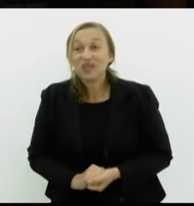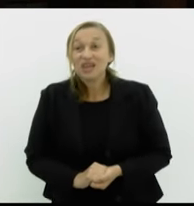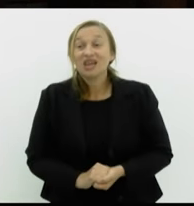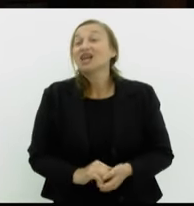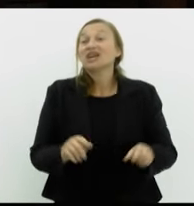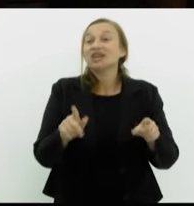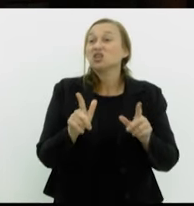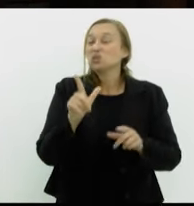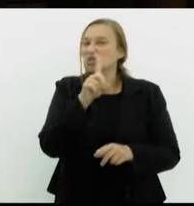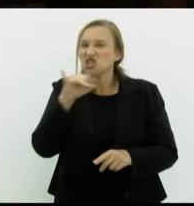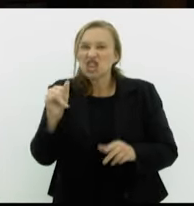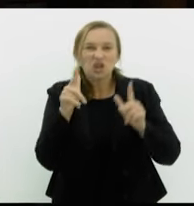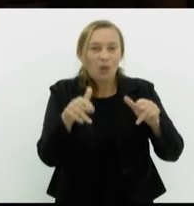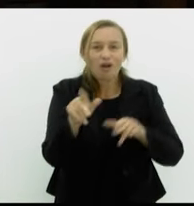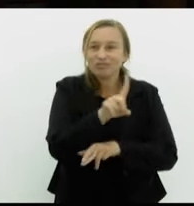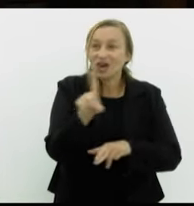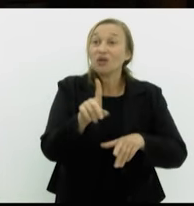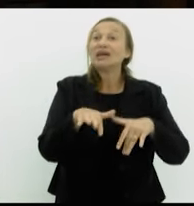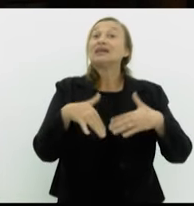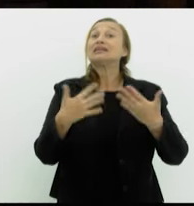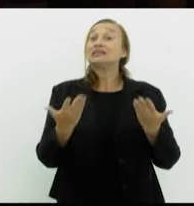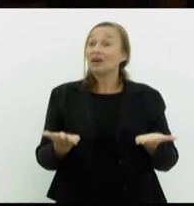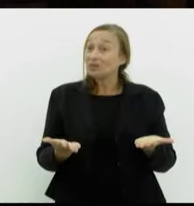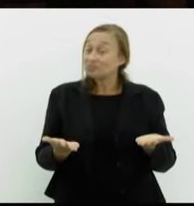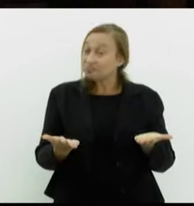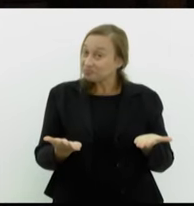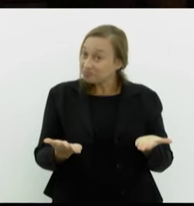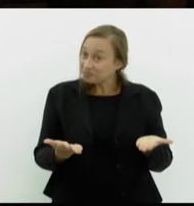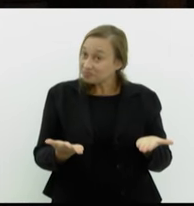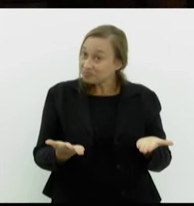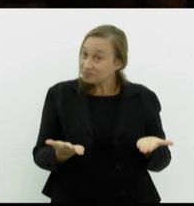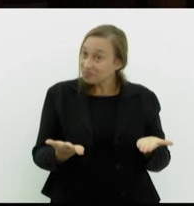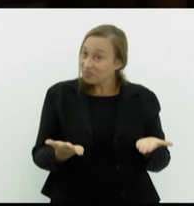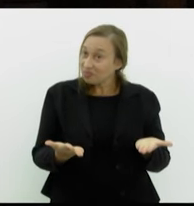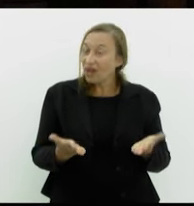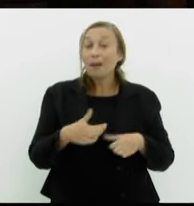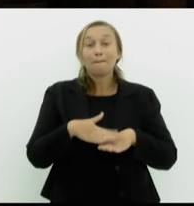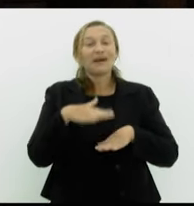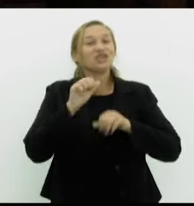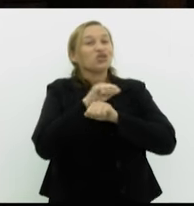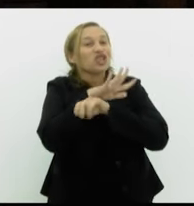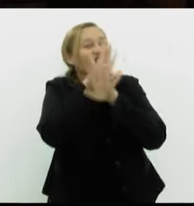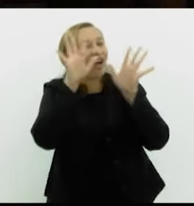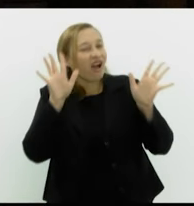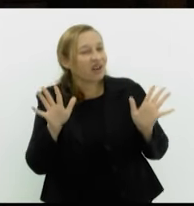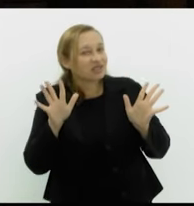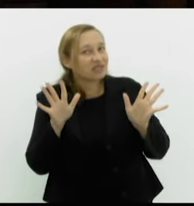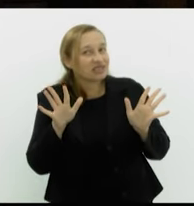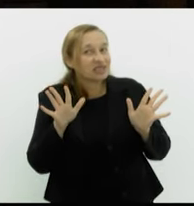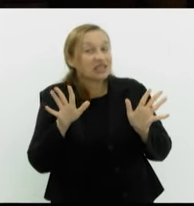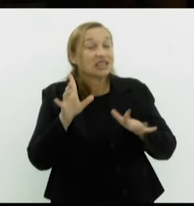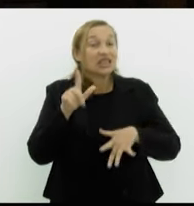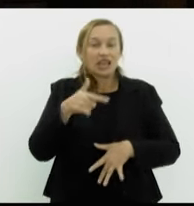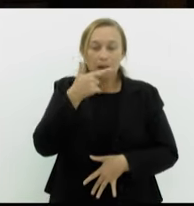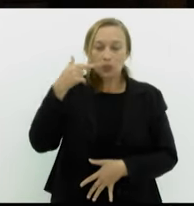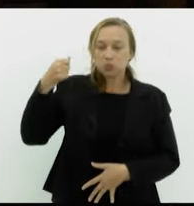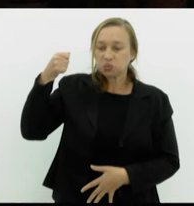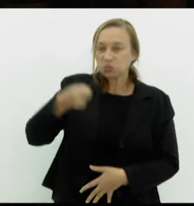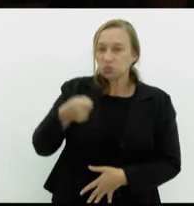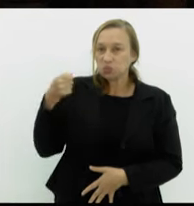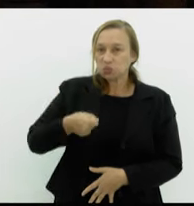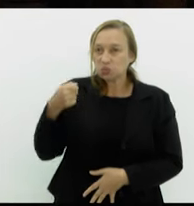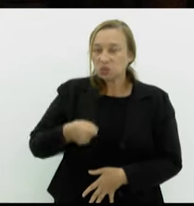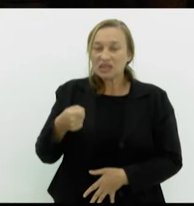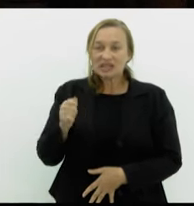nem no mesmo dia. Portanto, está mais do que claro que é um ditador e que